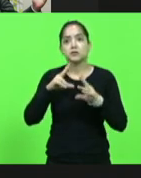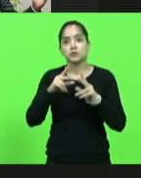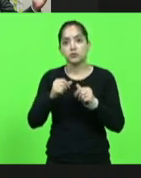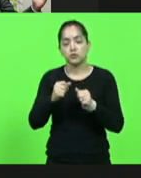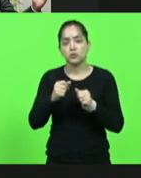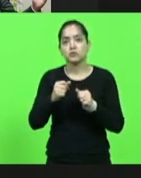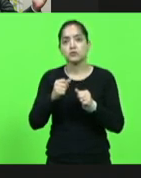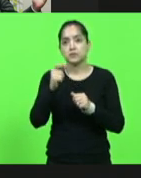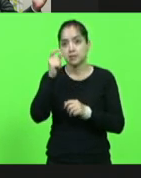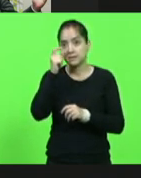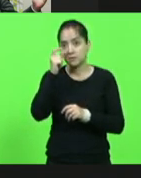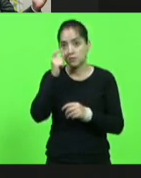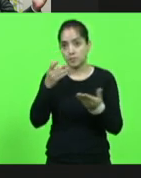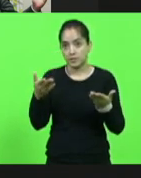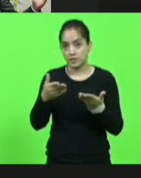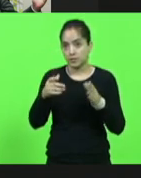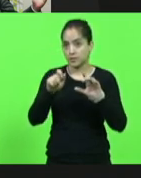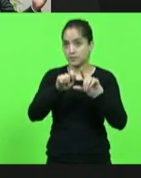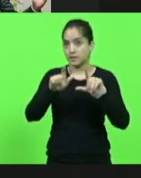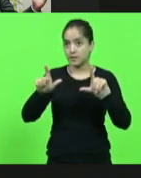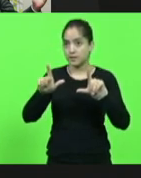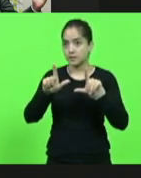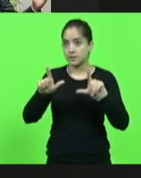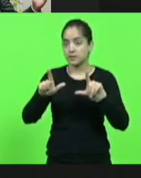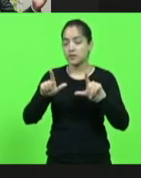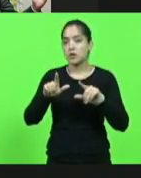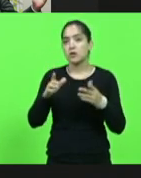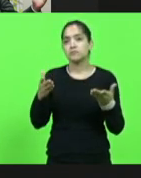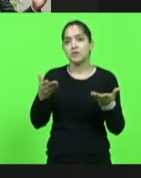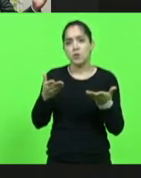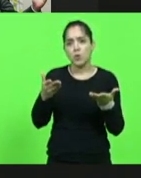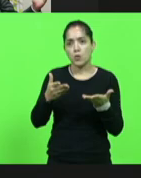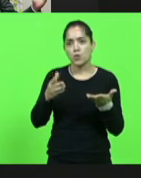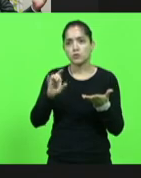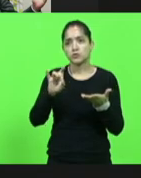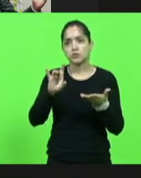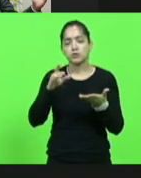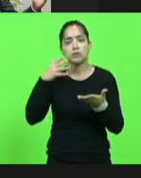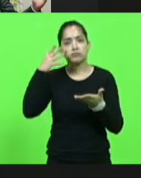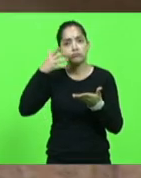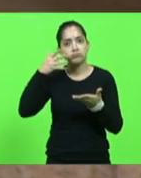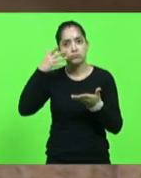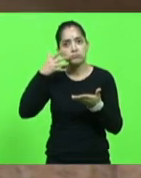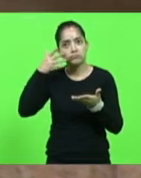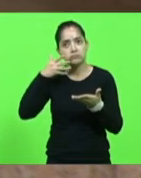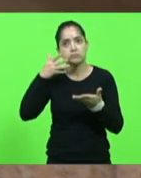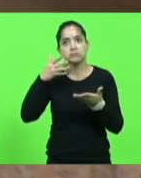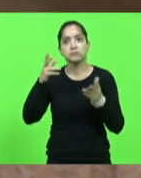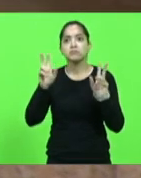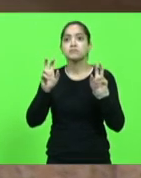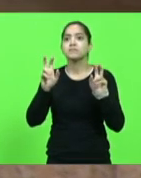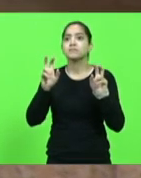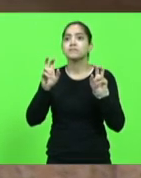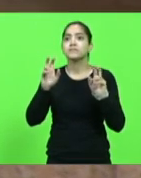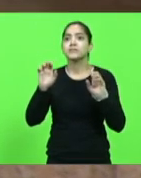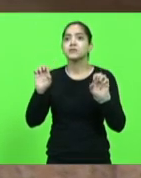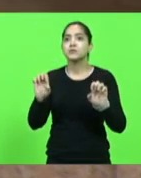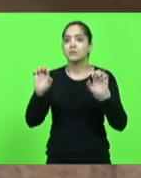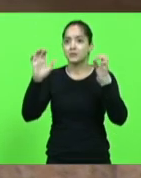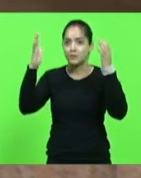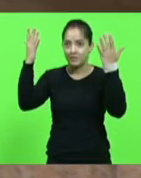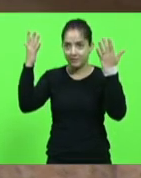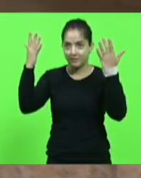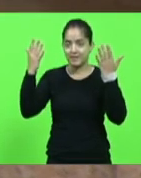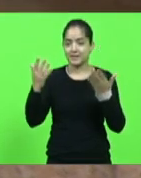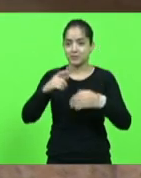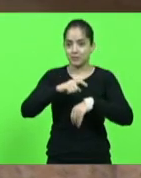pela TVAL. Hoje eu só quero fazer uma manifestação aqui, falar um pouquinho sobre um evento que vai acontecer agora